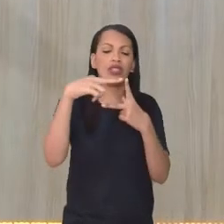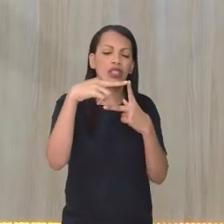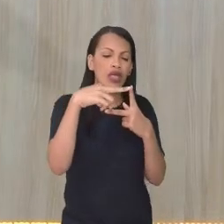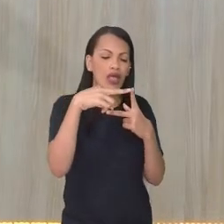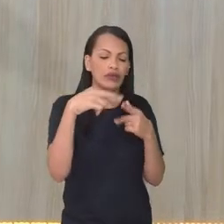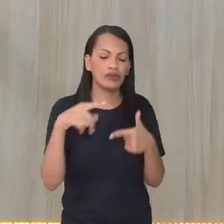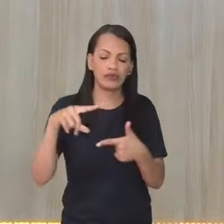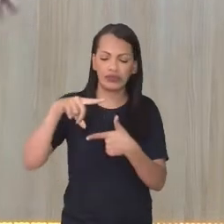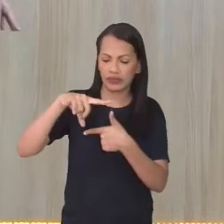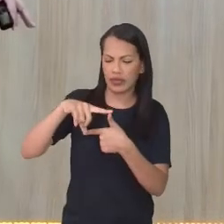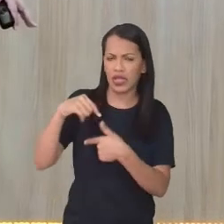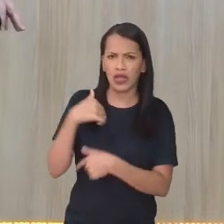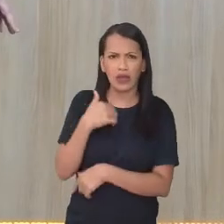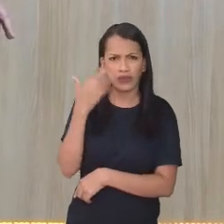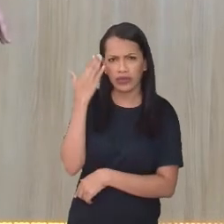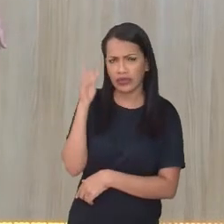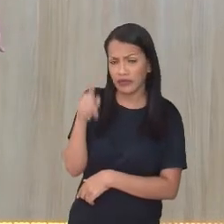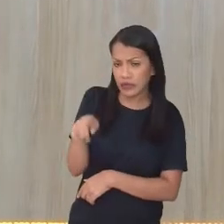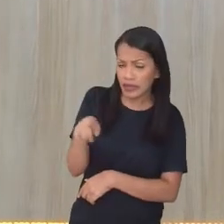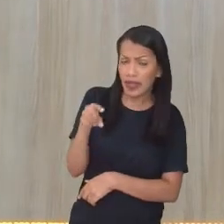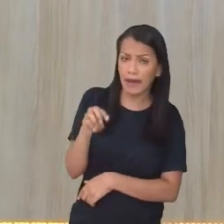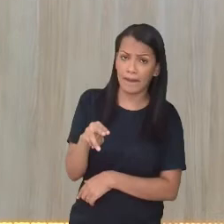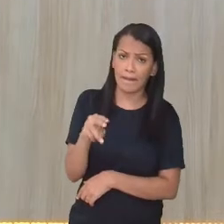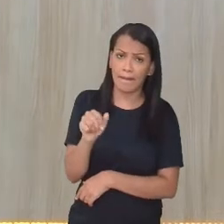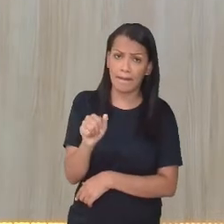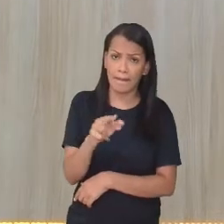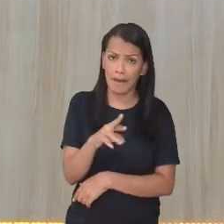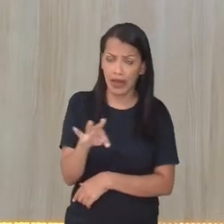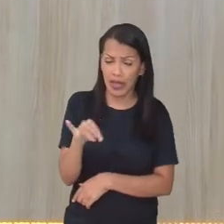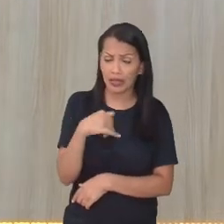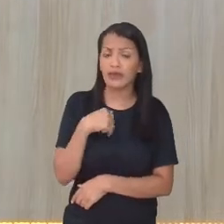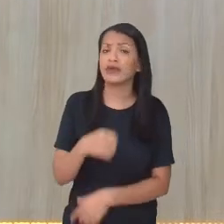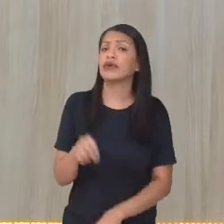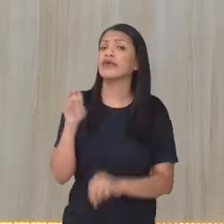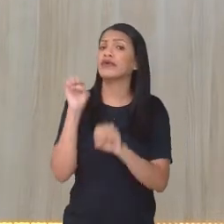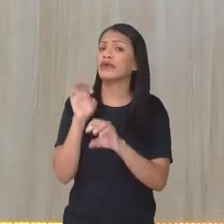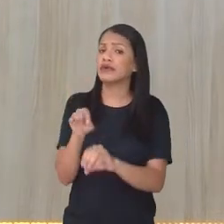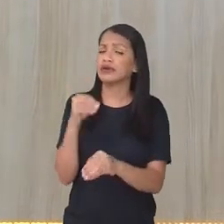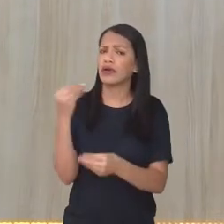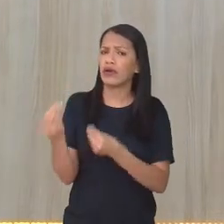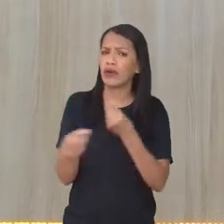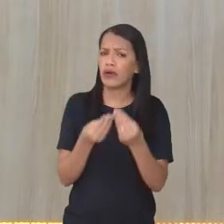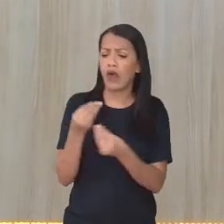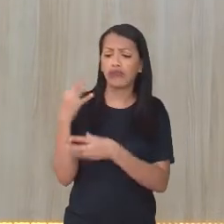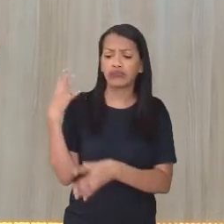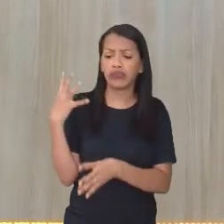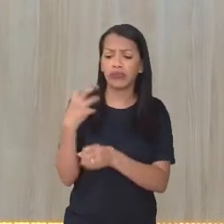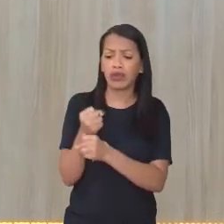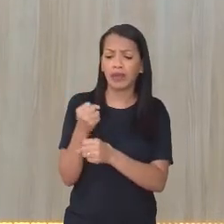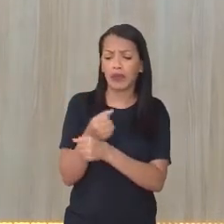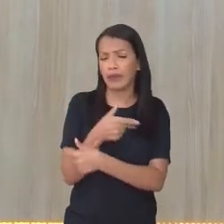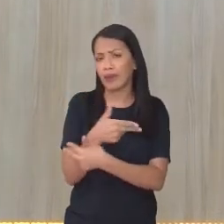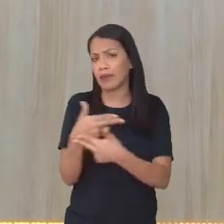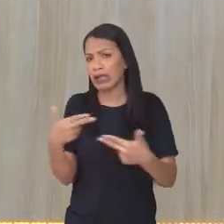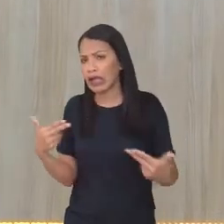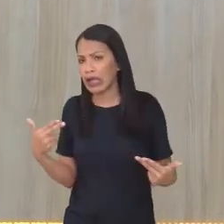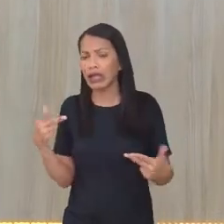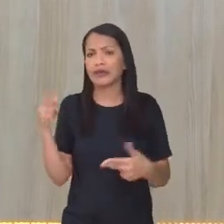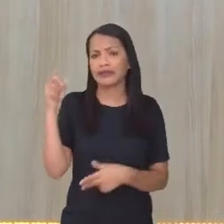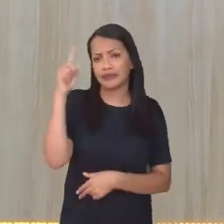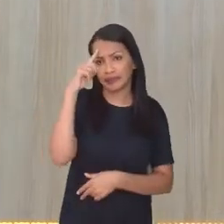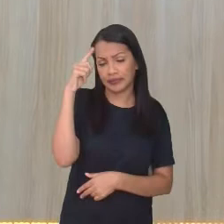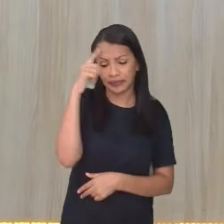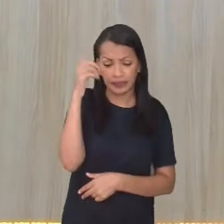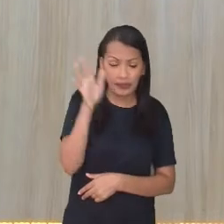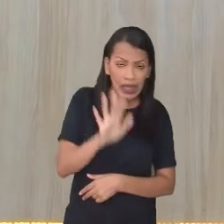você, Marta, mas quando eu vou ensinar a questão das fórmulas de área, eu trabalho a área